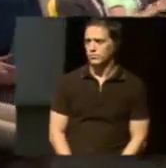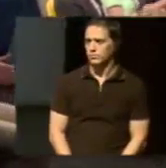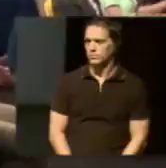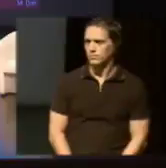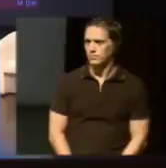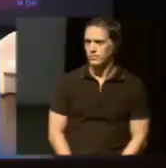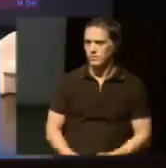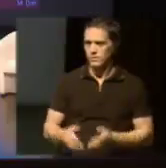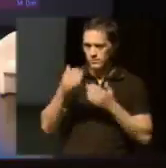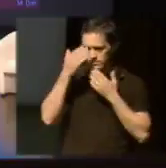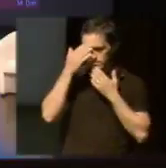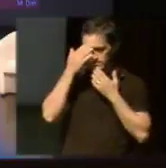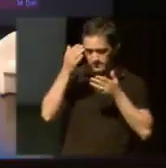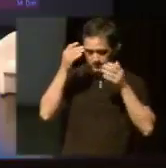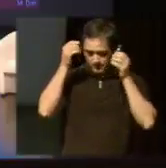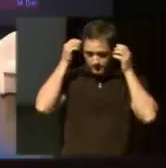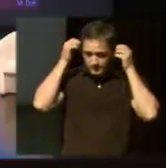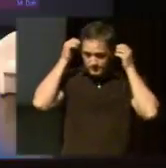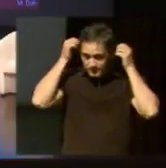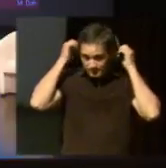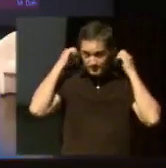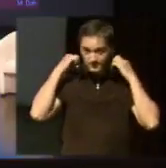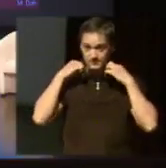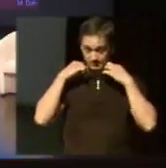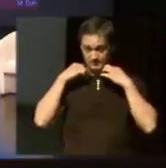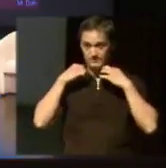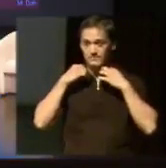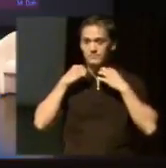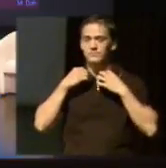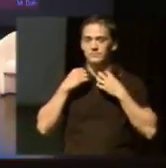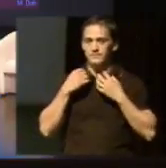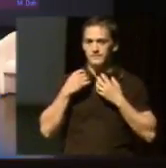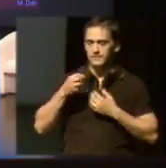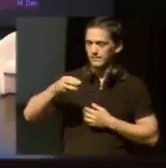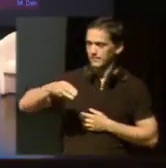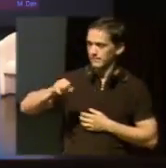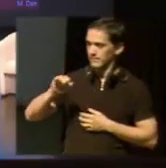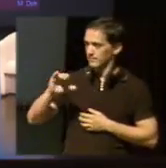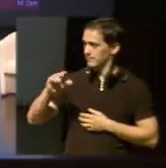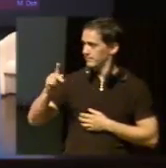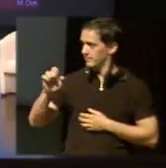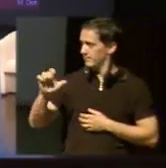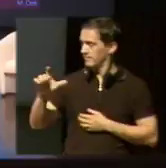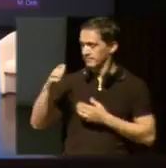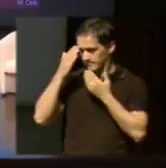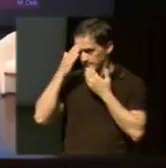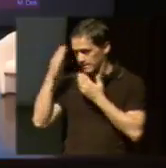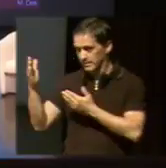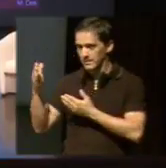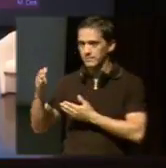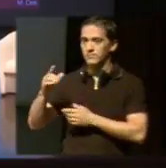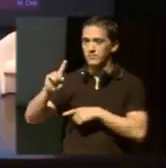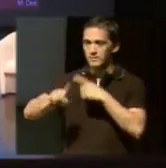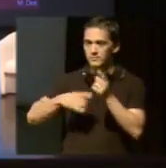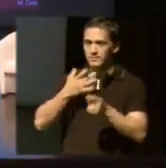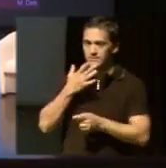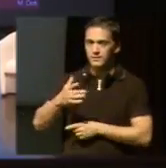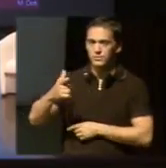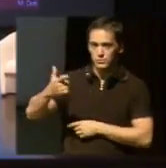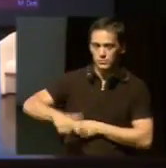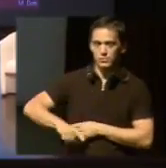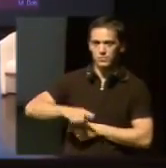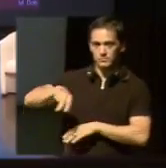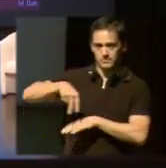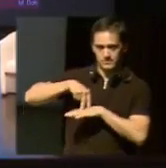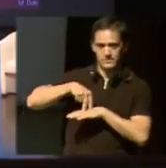Nossos agradecimentos desde já ao Dr. Michael Dock, que estará conosco depois no próximo painel, na próxima atividade. Eu convido agora